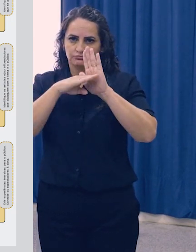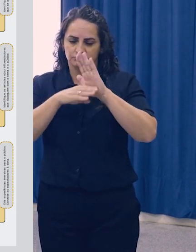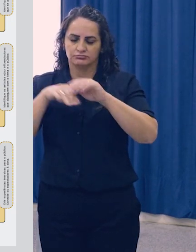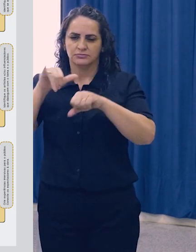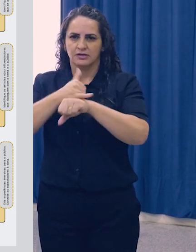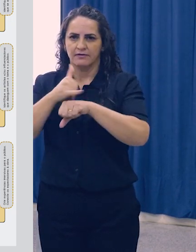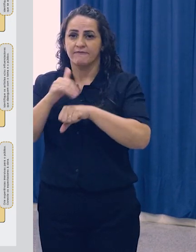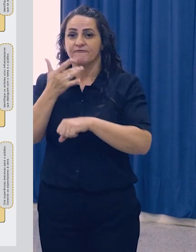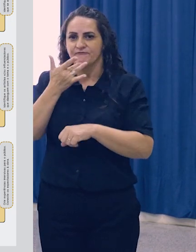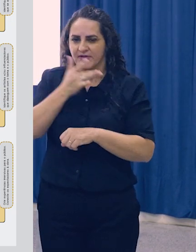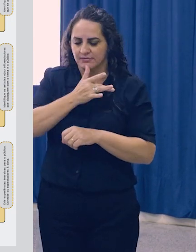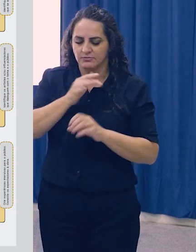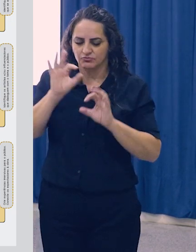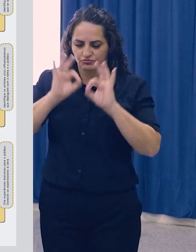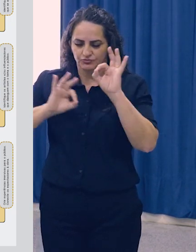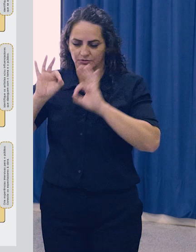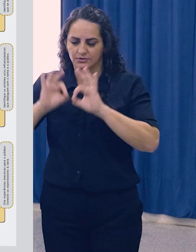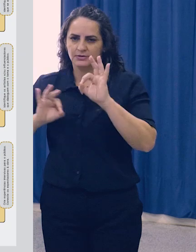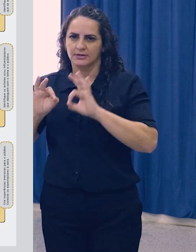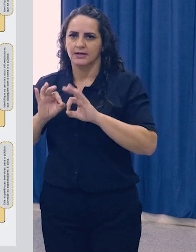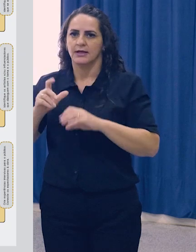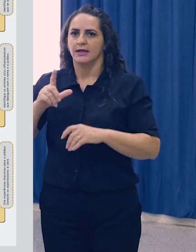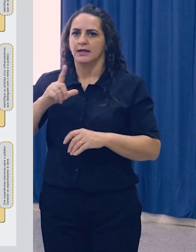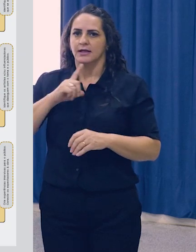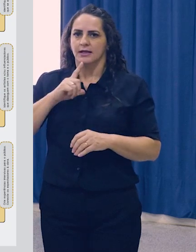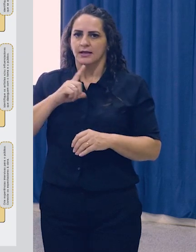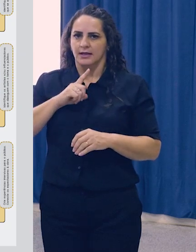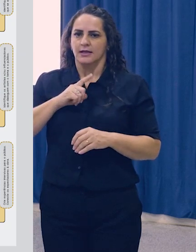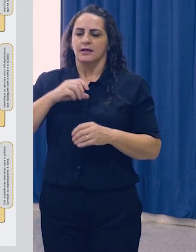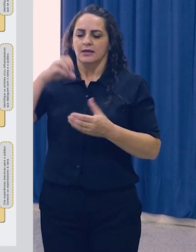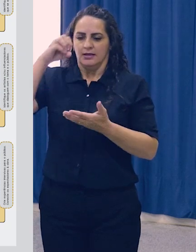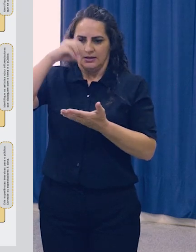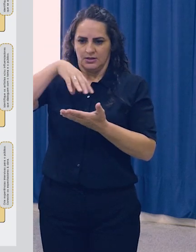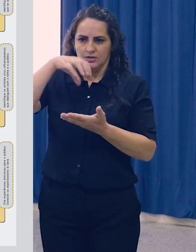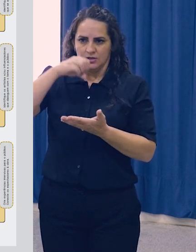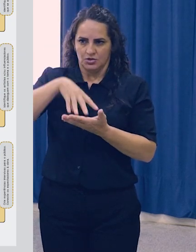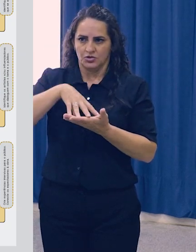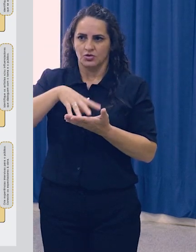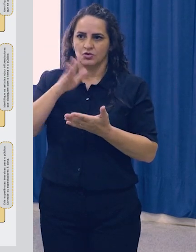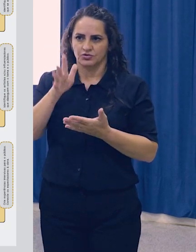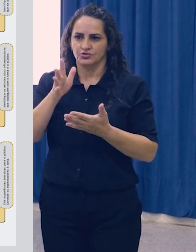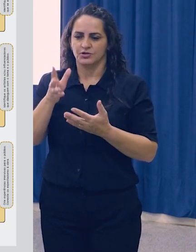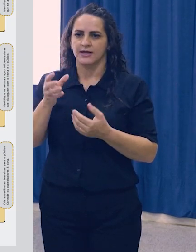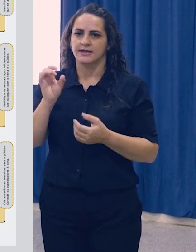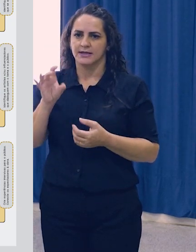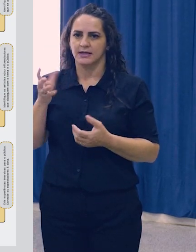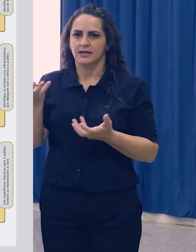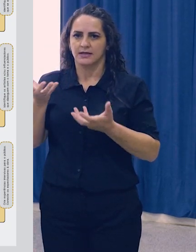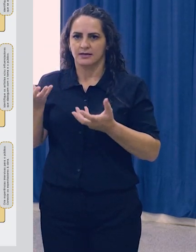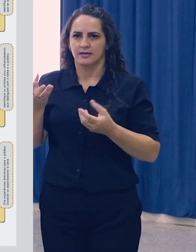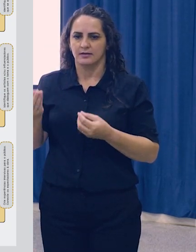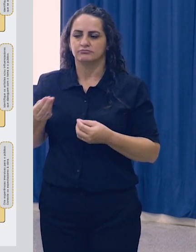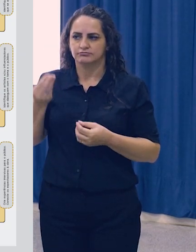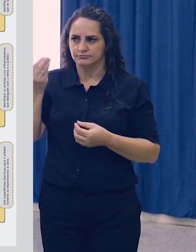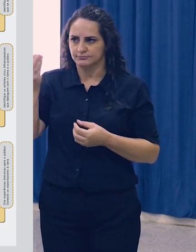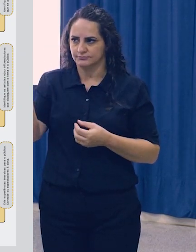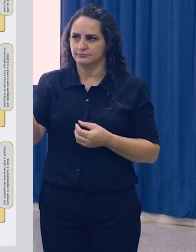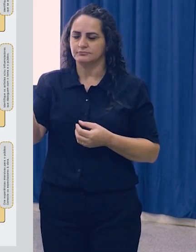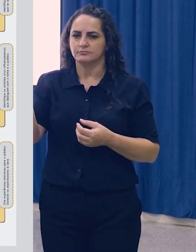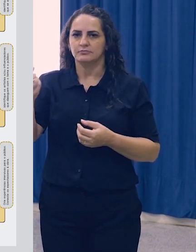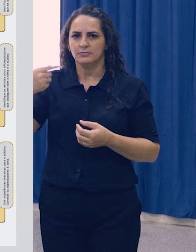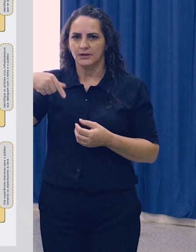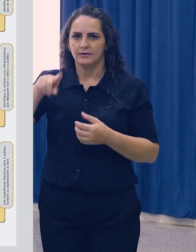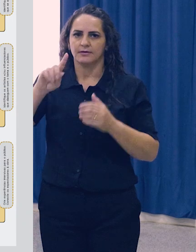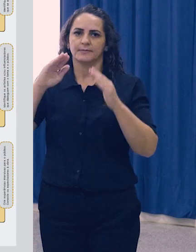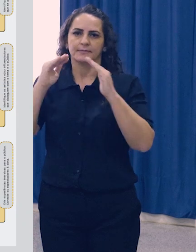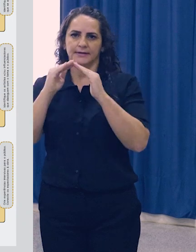daí fica mais fácil de completar. Tem a versão dele impressa, eu tenho aqui para vocês, se vocês quiserem levar para